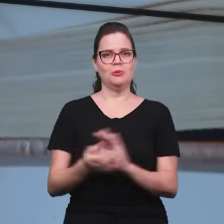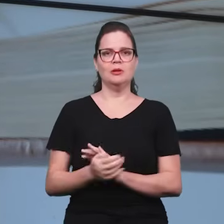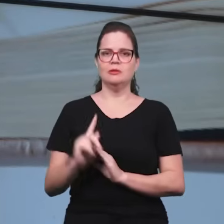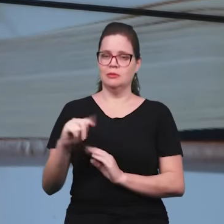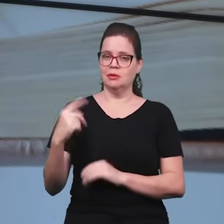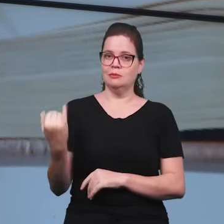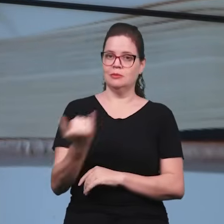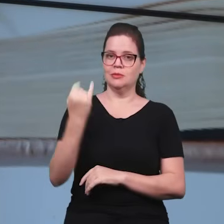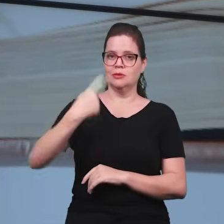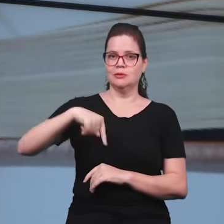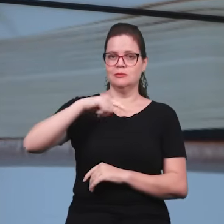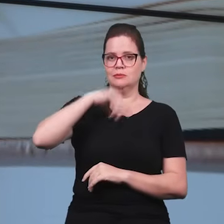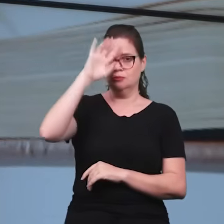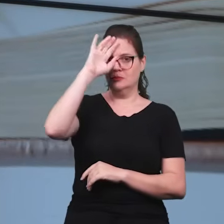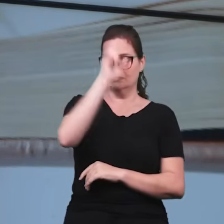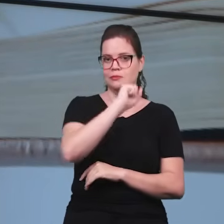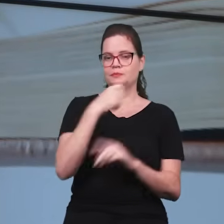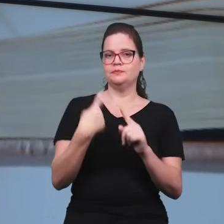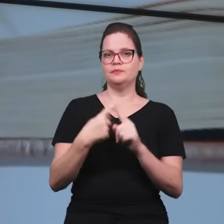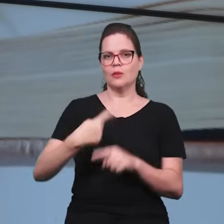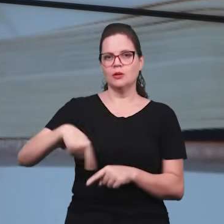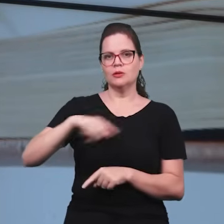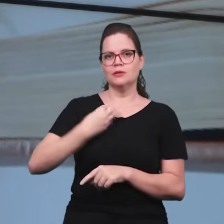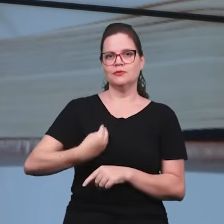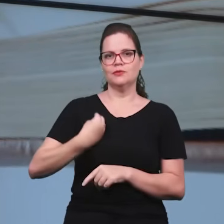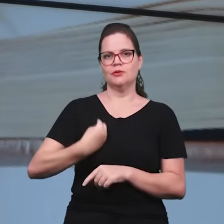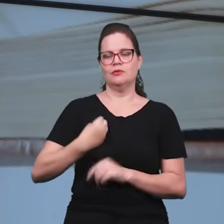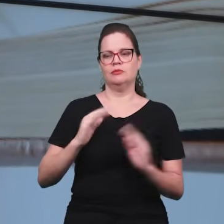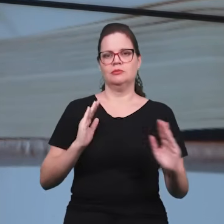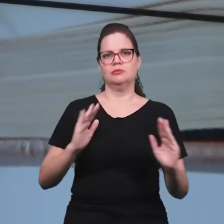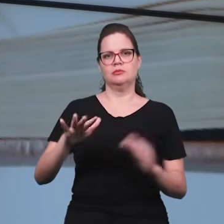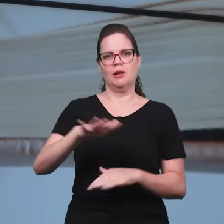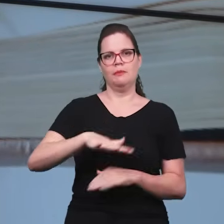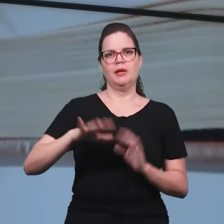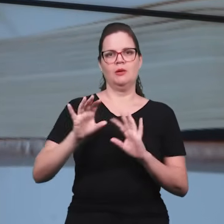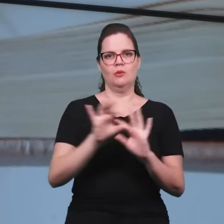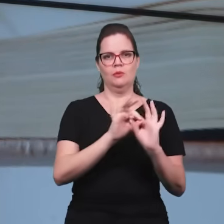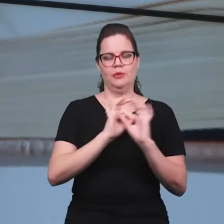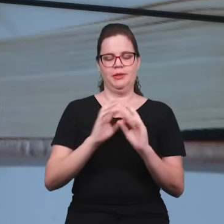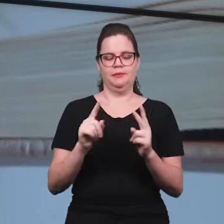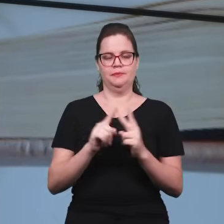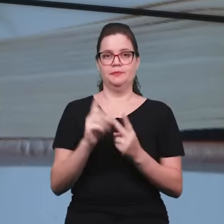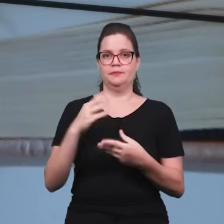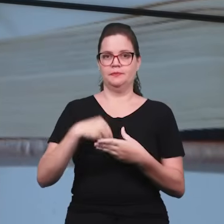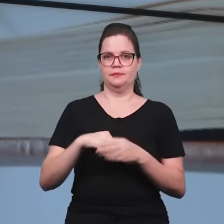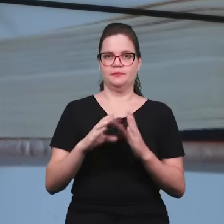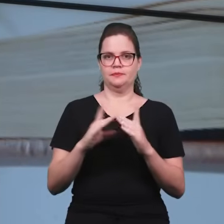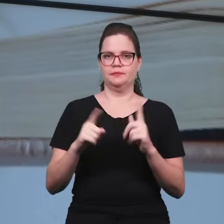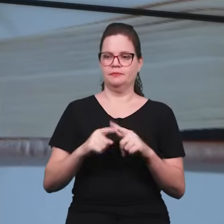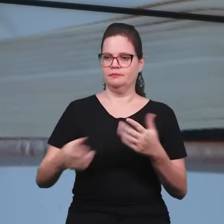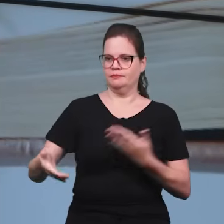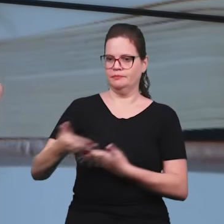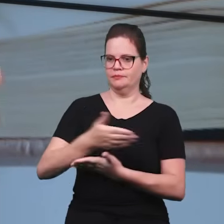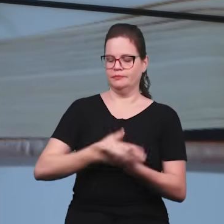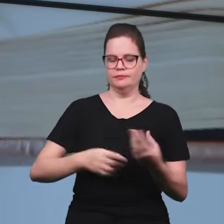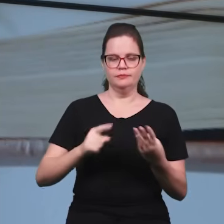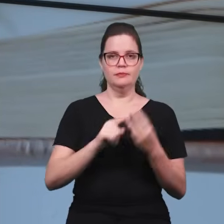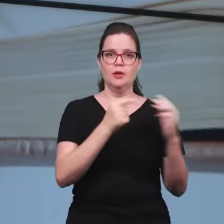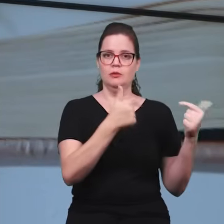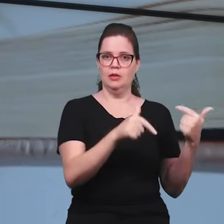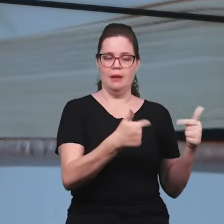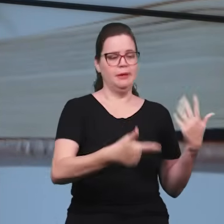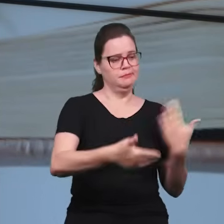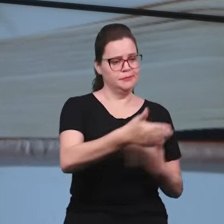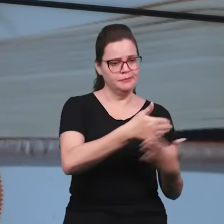Porque nós vivemos num ambiente de comunhão, por exemplo, na igreja, nós vivemos em comunidade, no